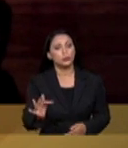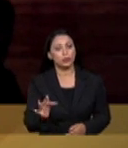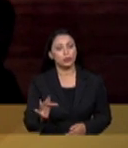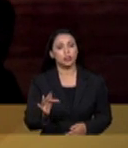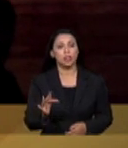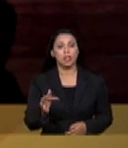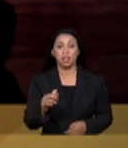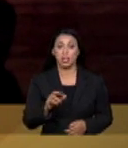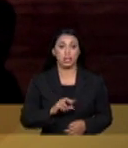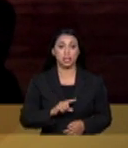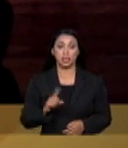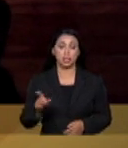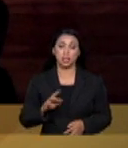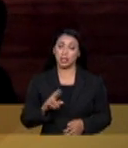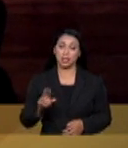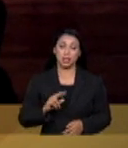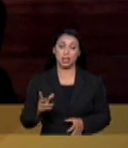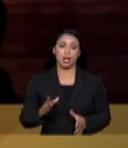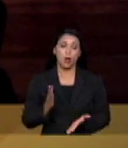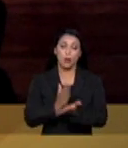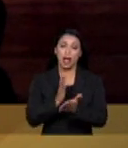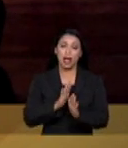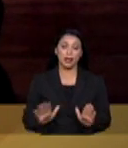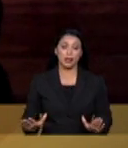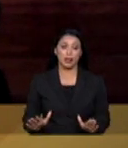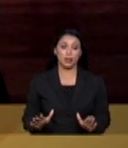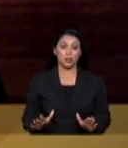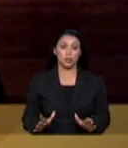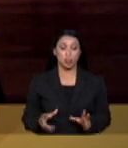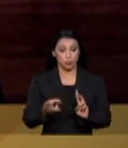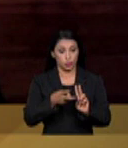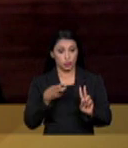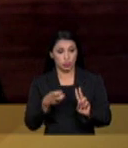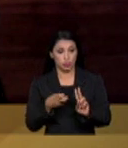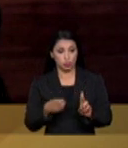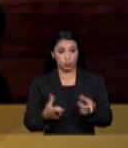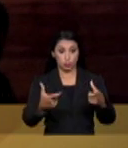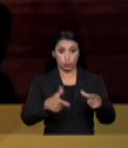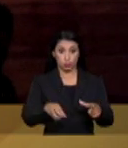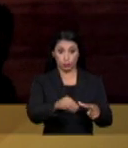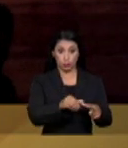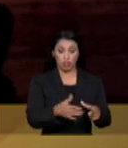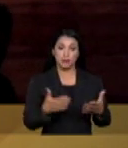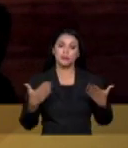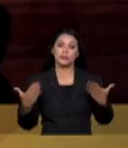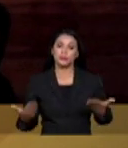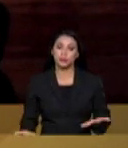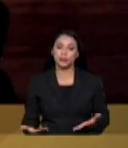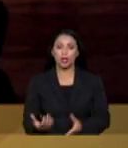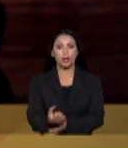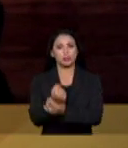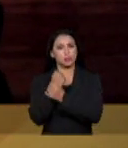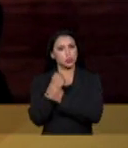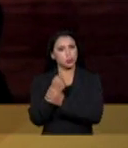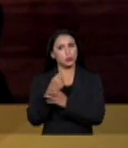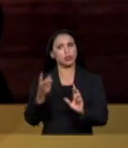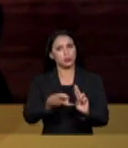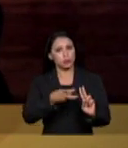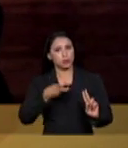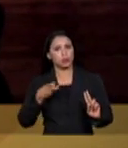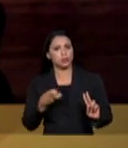disponível entre os índios em seu território dessa feita a figura os seus indígenas